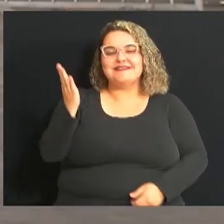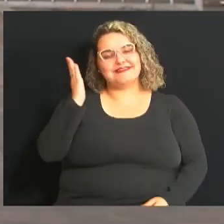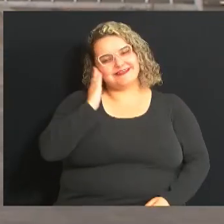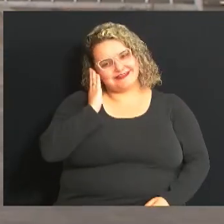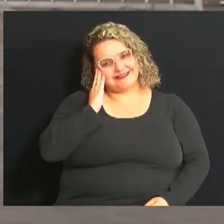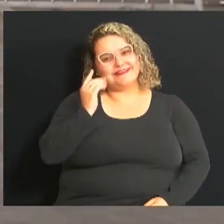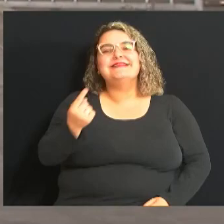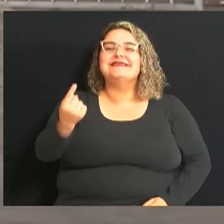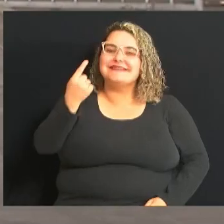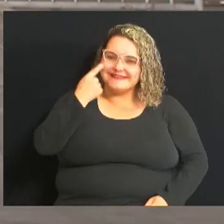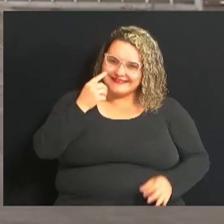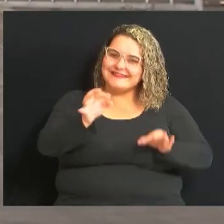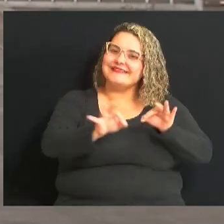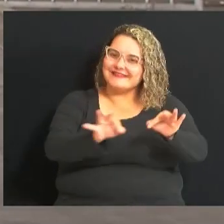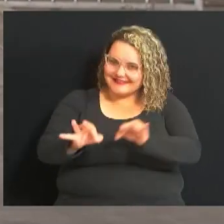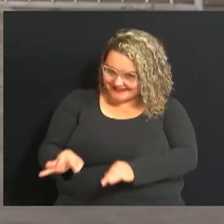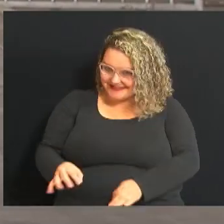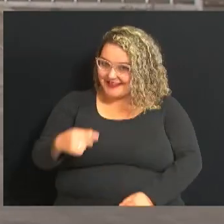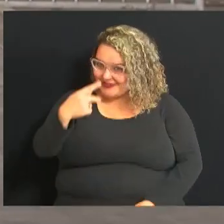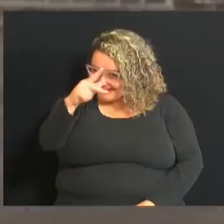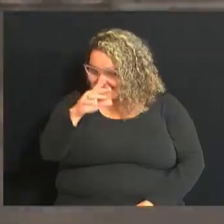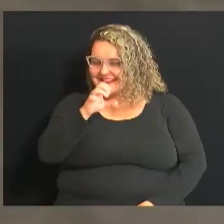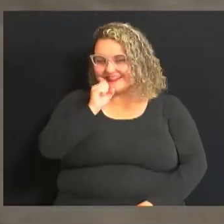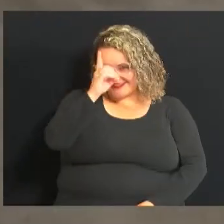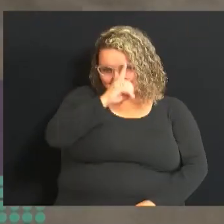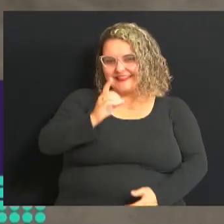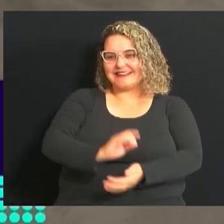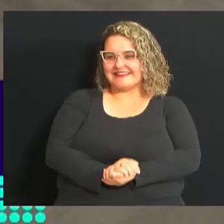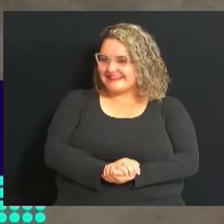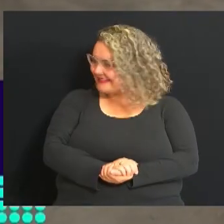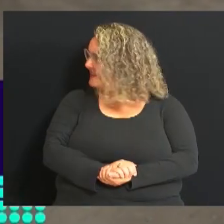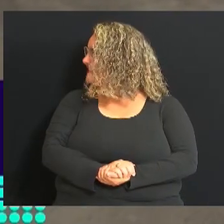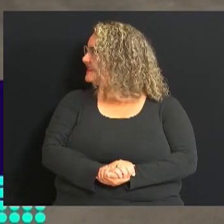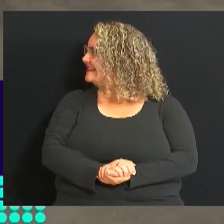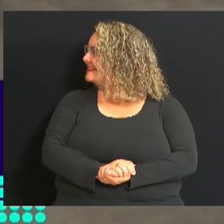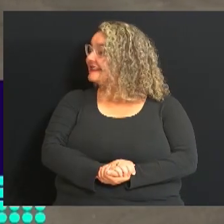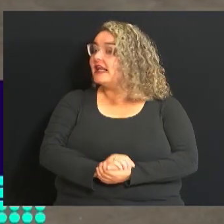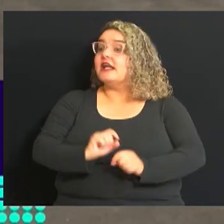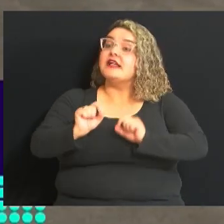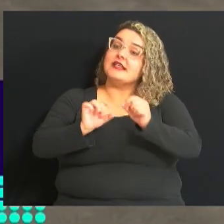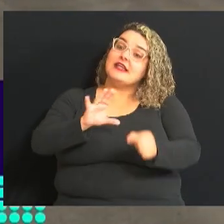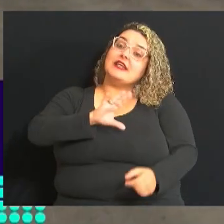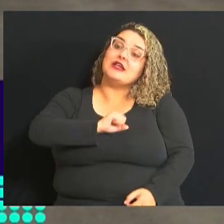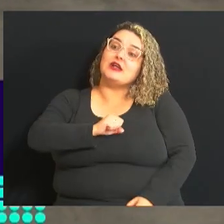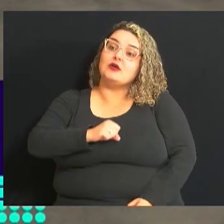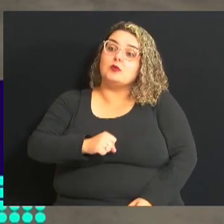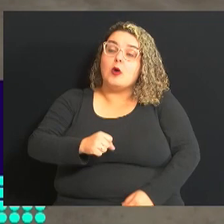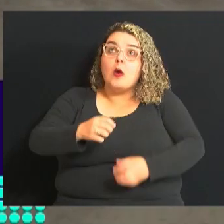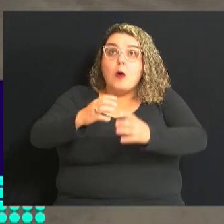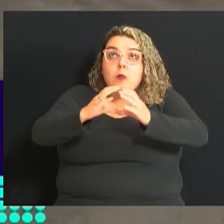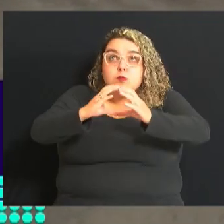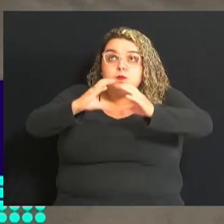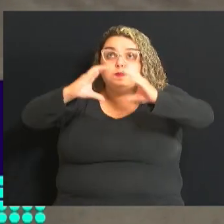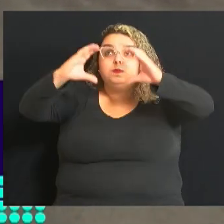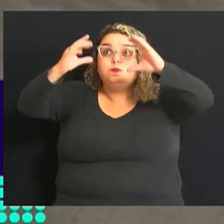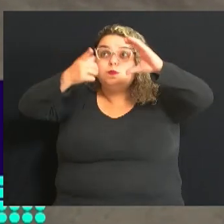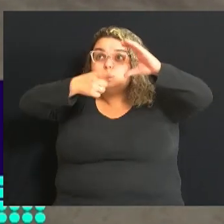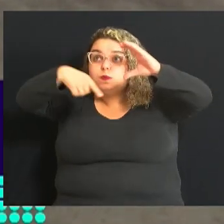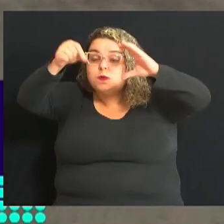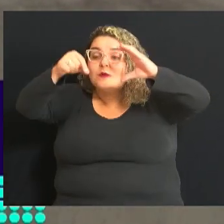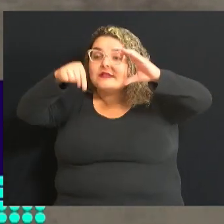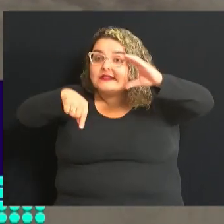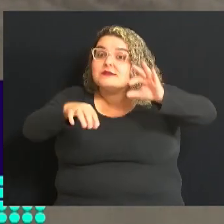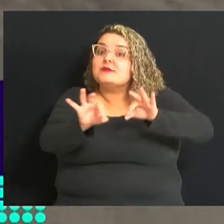confira a programação para o seu final de semana. Quem gosta de lua cheia tem um programa para este